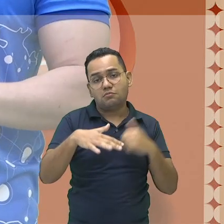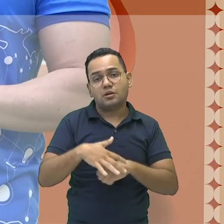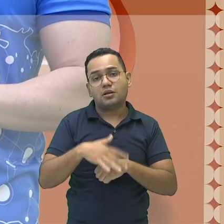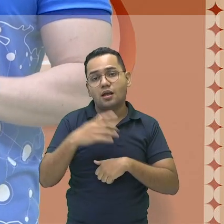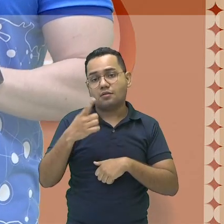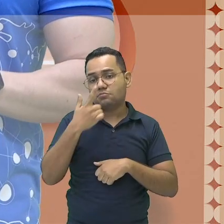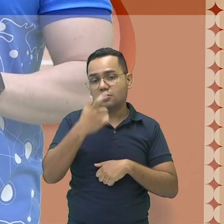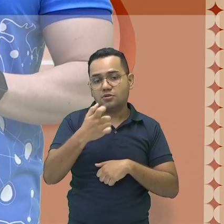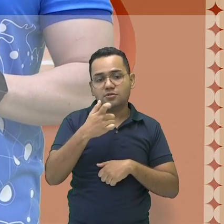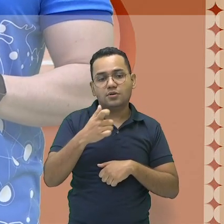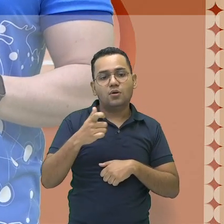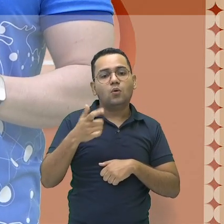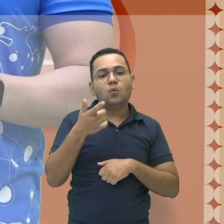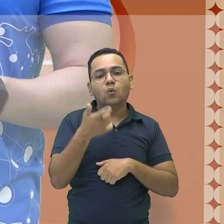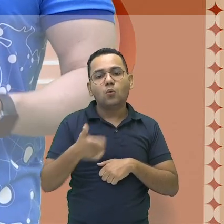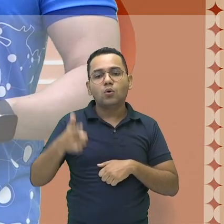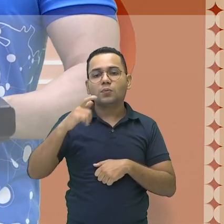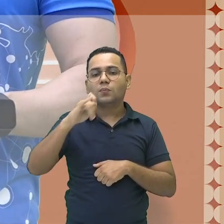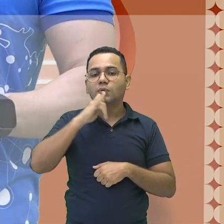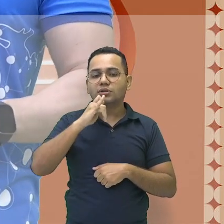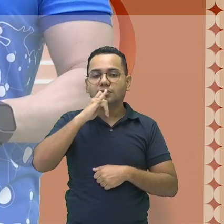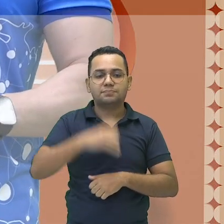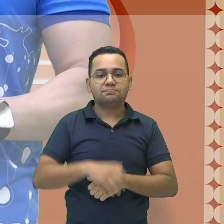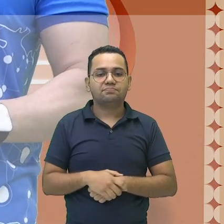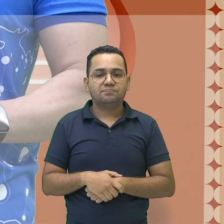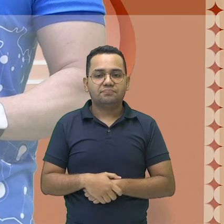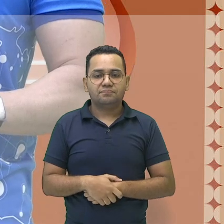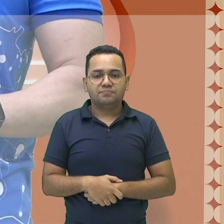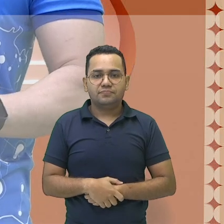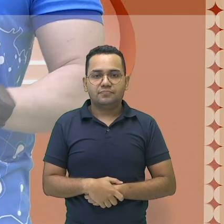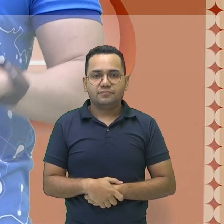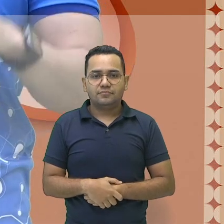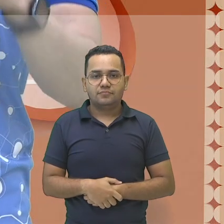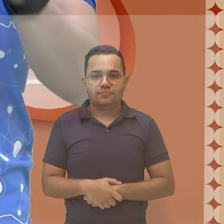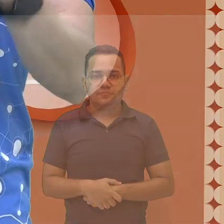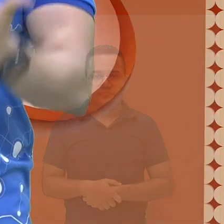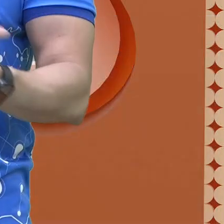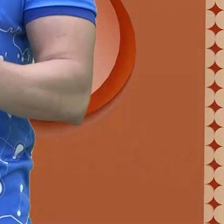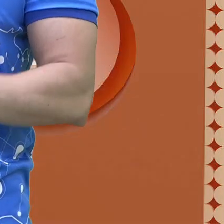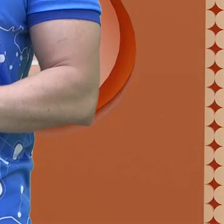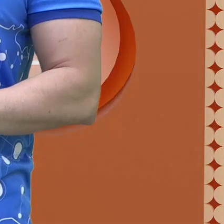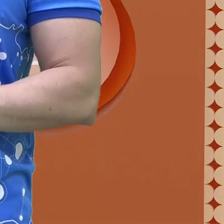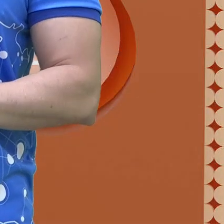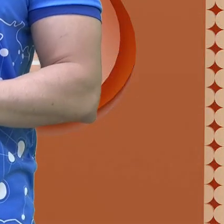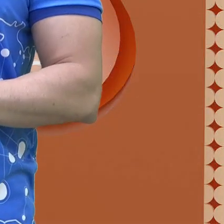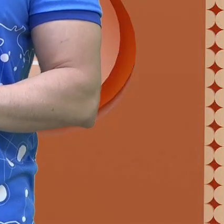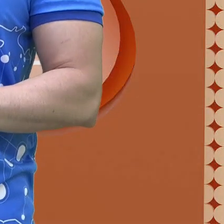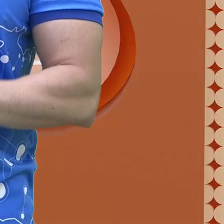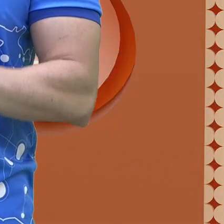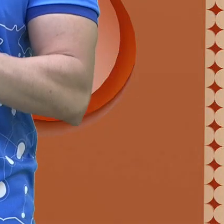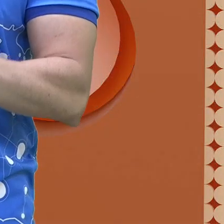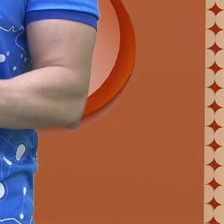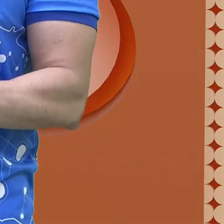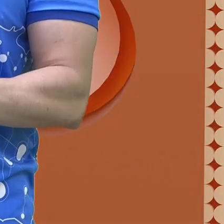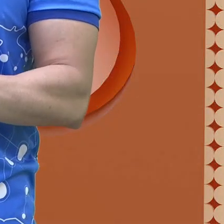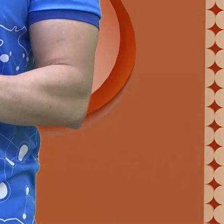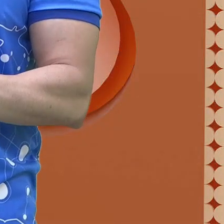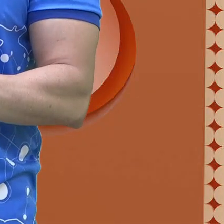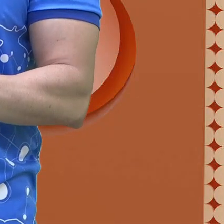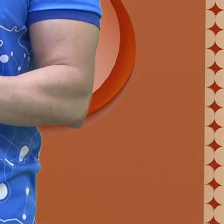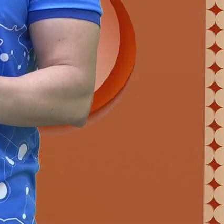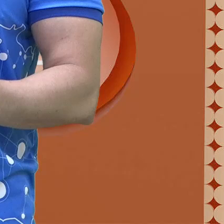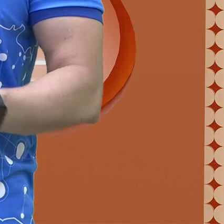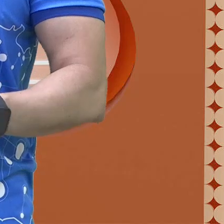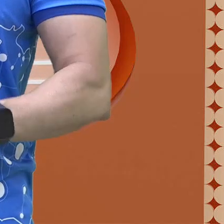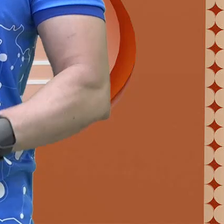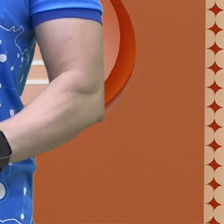pelo lixo. Falando em lixo, eu quero tratar com vocês sobre a questão da produção do lixo, em especial nos espaços